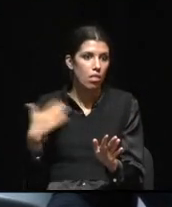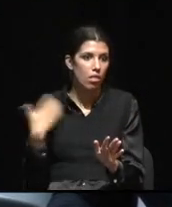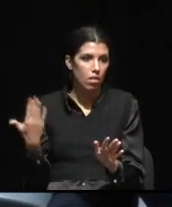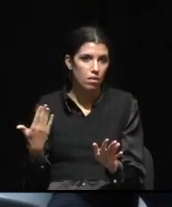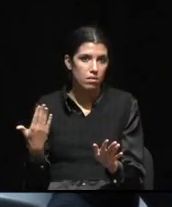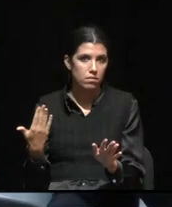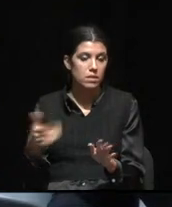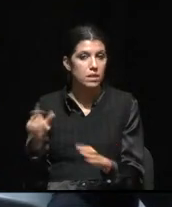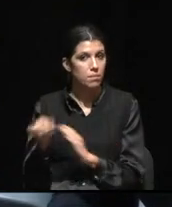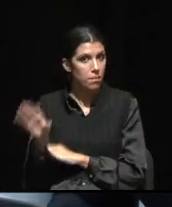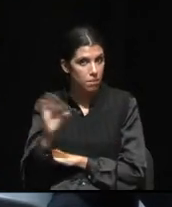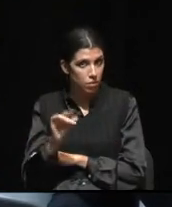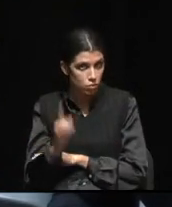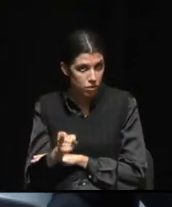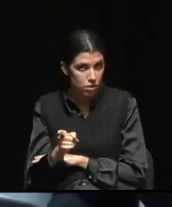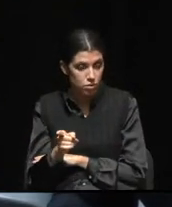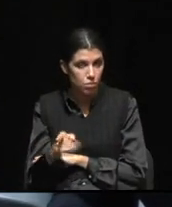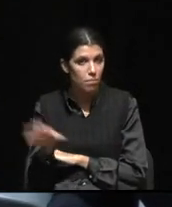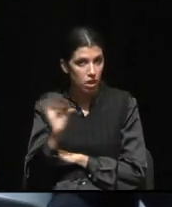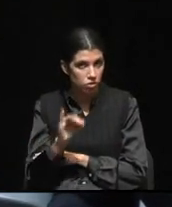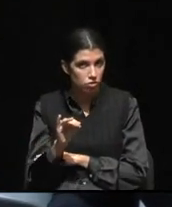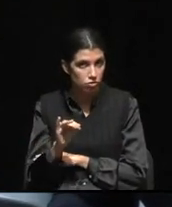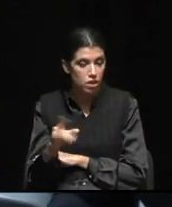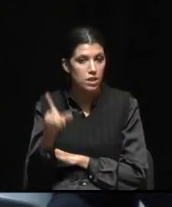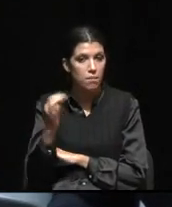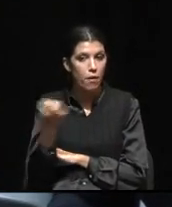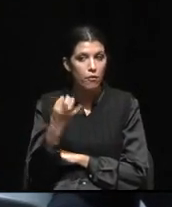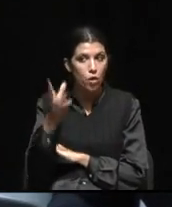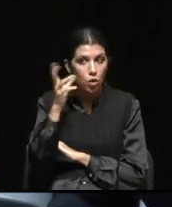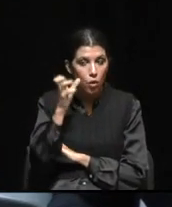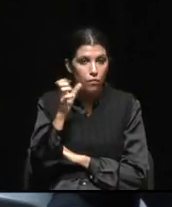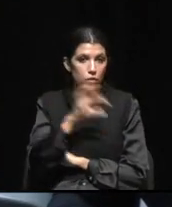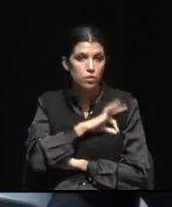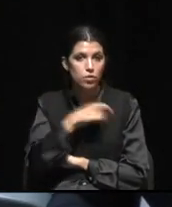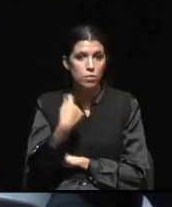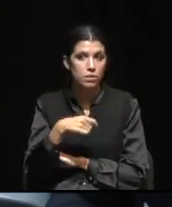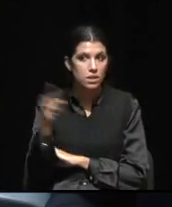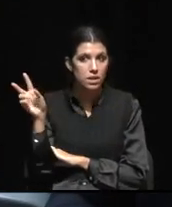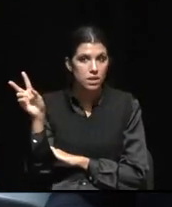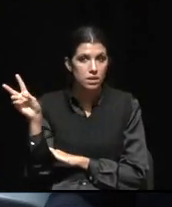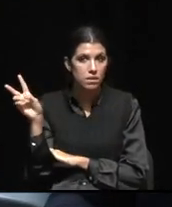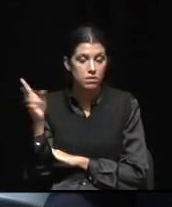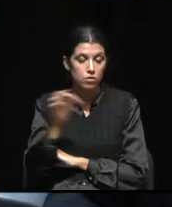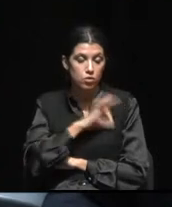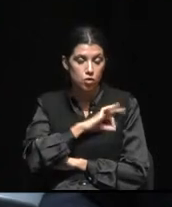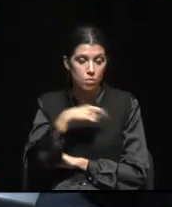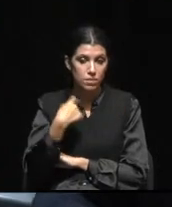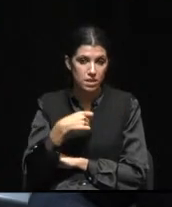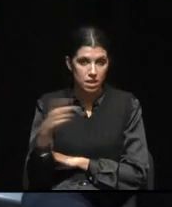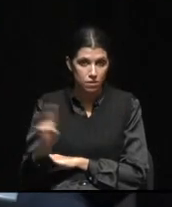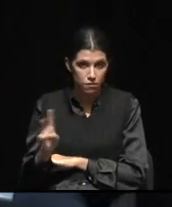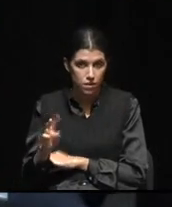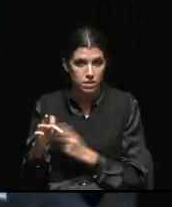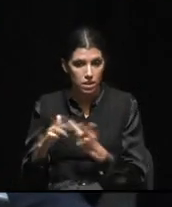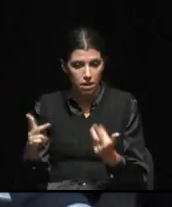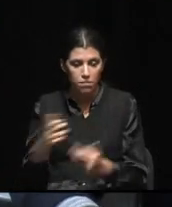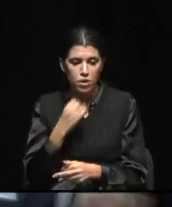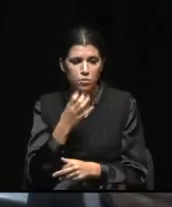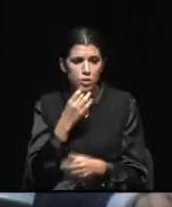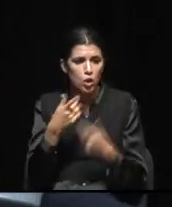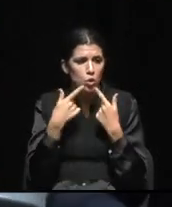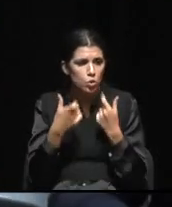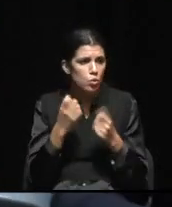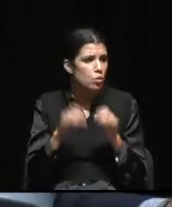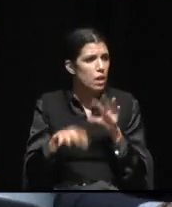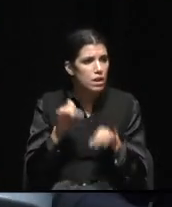isso mais do que isso tenha ouvido o senhor vice-presidente da câmara explicando tudo o